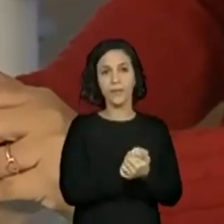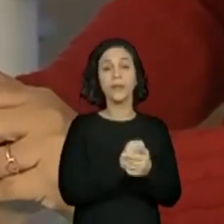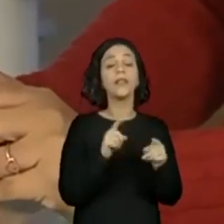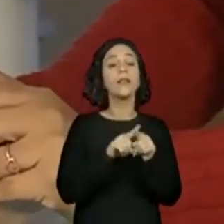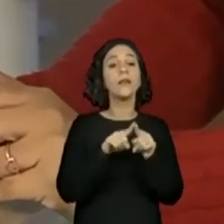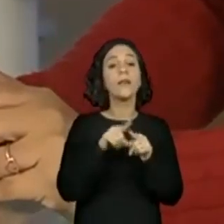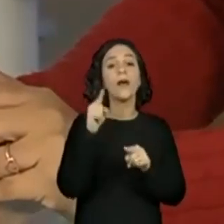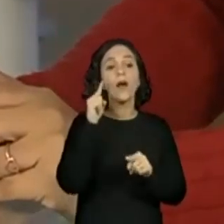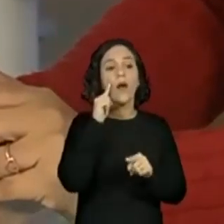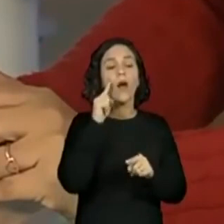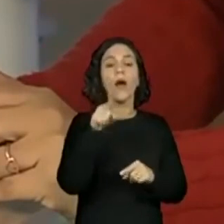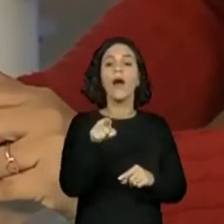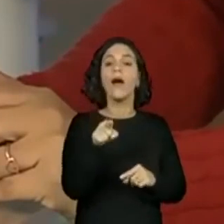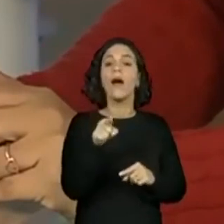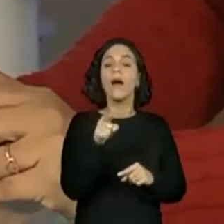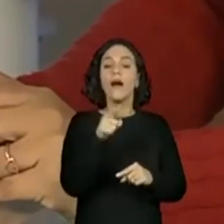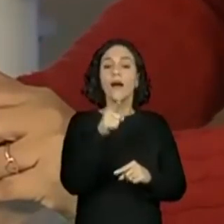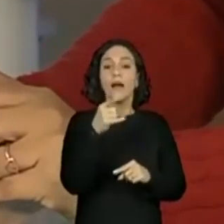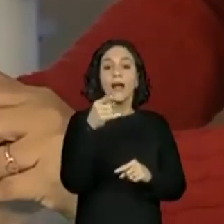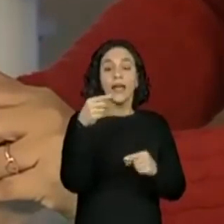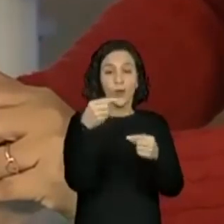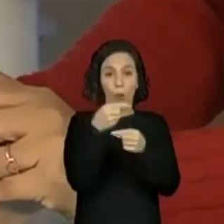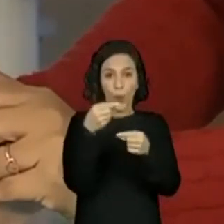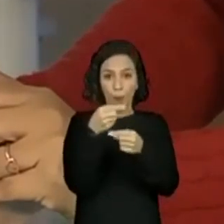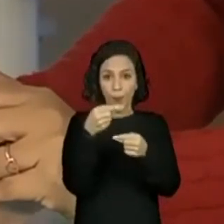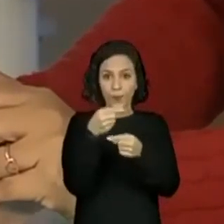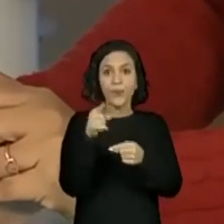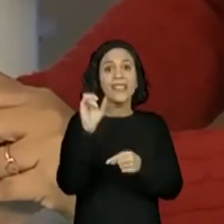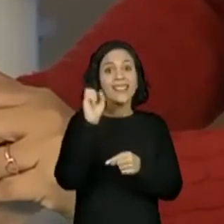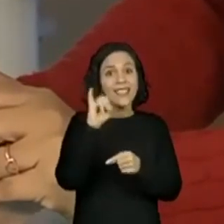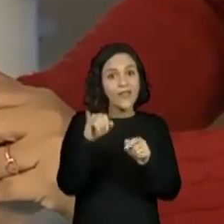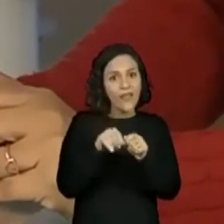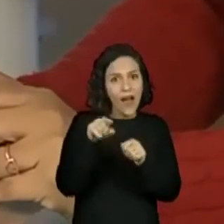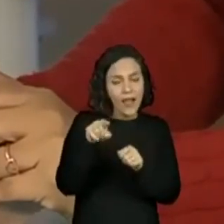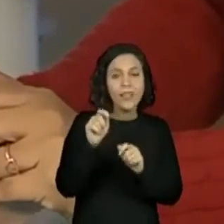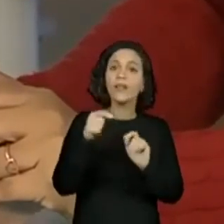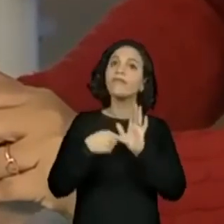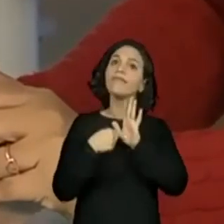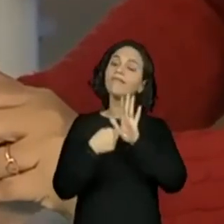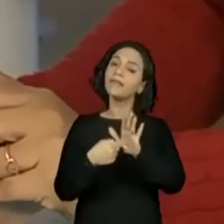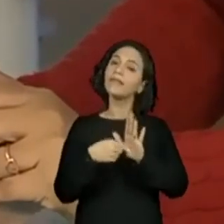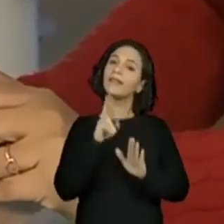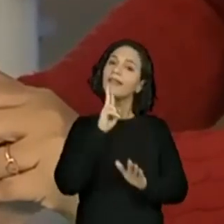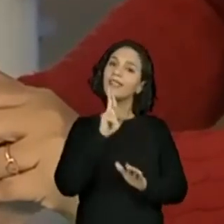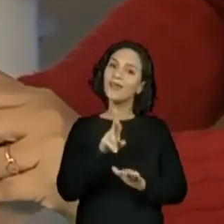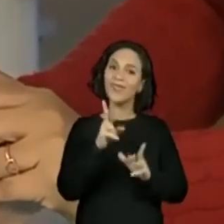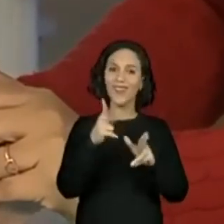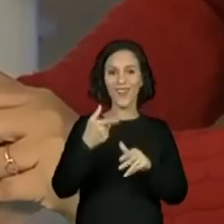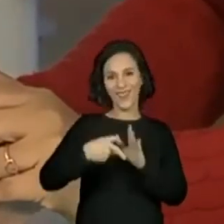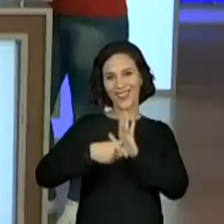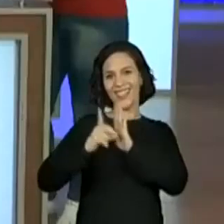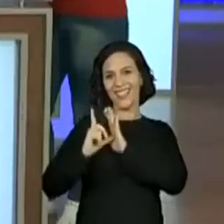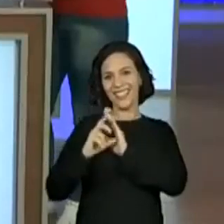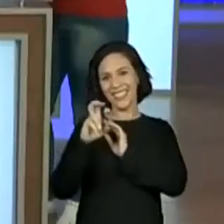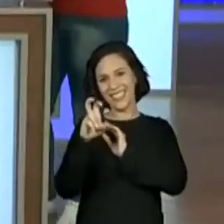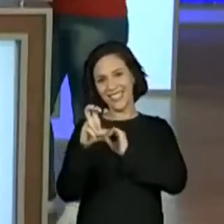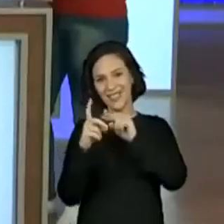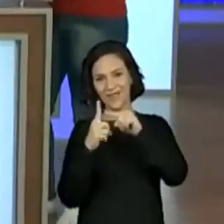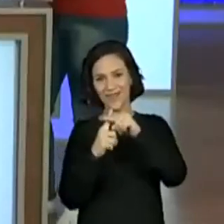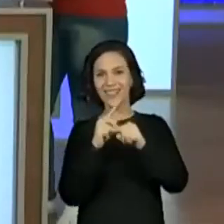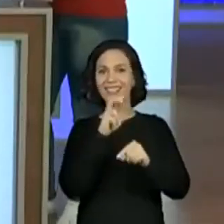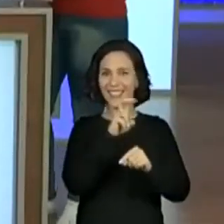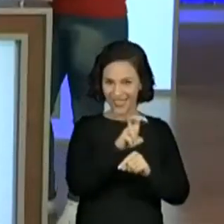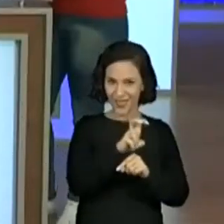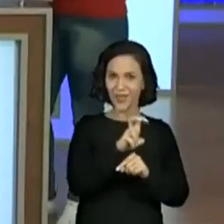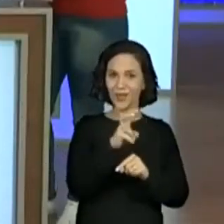de igual. Quando nós fazemos isso, o resultado aparece, como nós vimos aqui no cálculo de 5